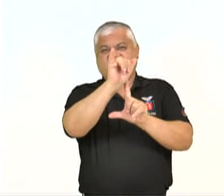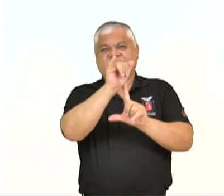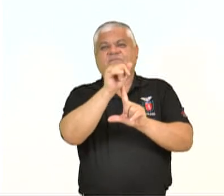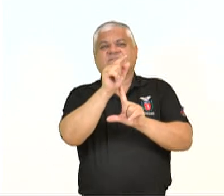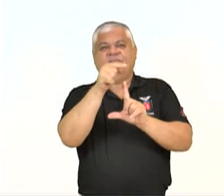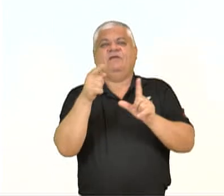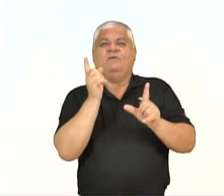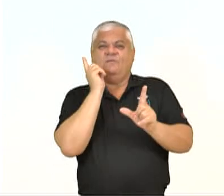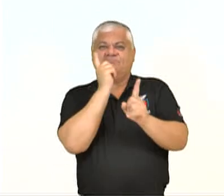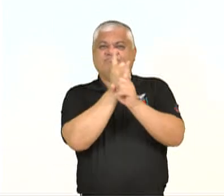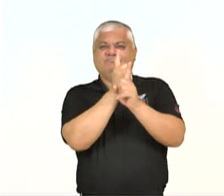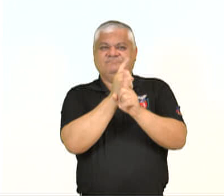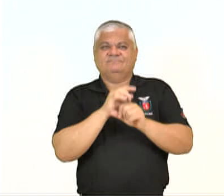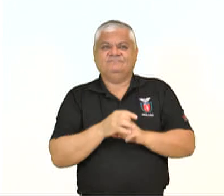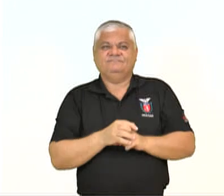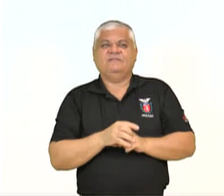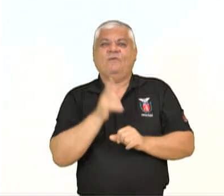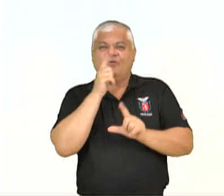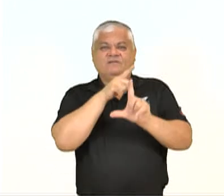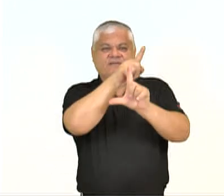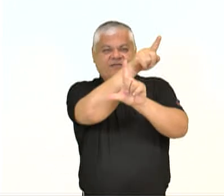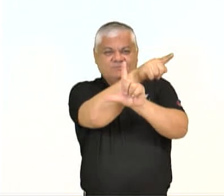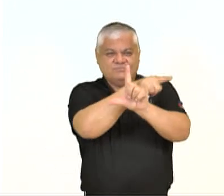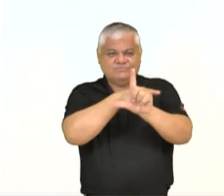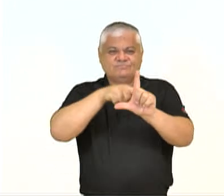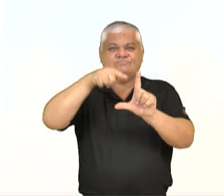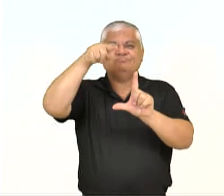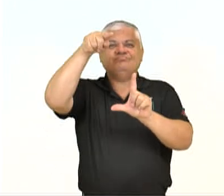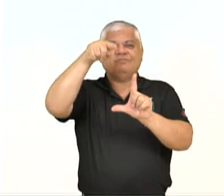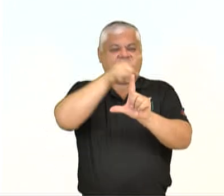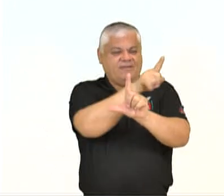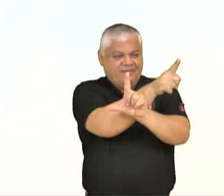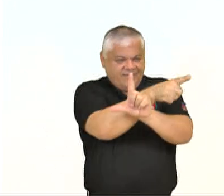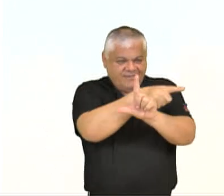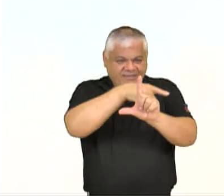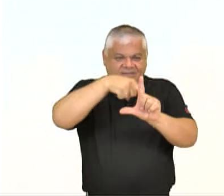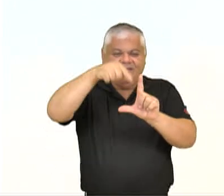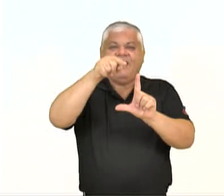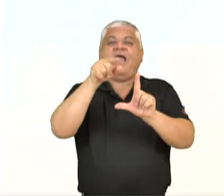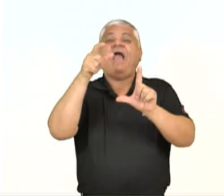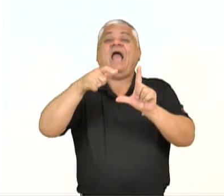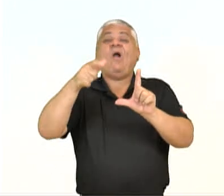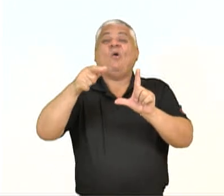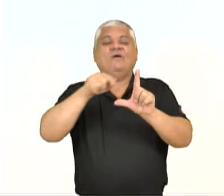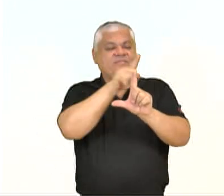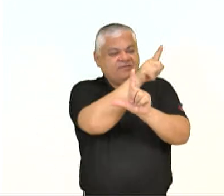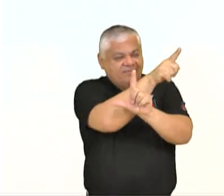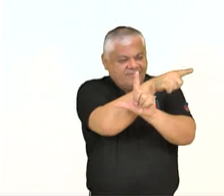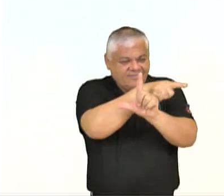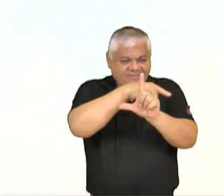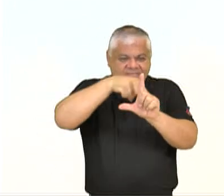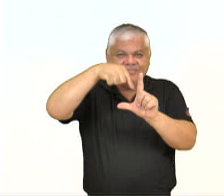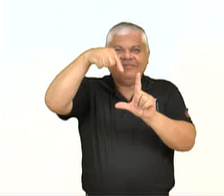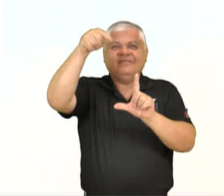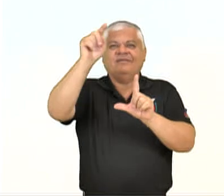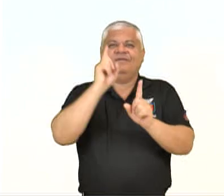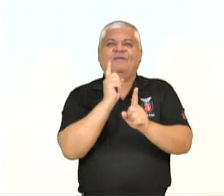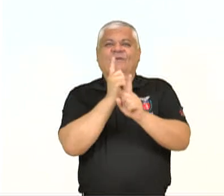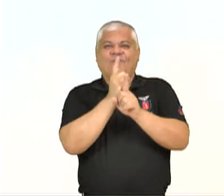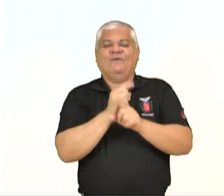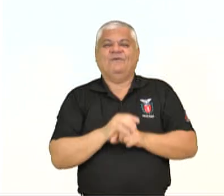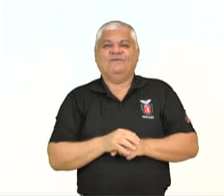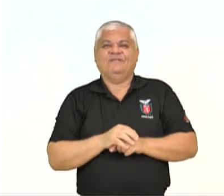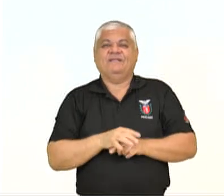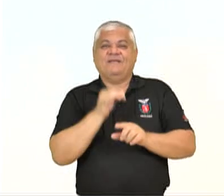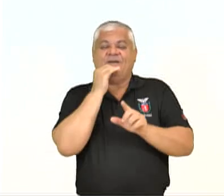aqui no gráfico. Então a gente consegue graficamente representar onde está o vértice dessa parábola. Nesse caso é um ponto de